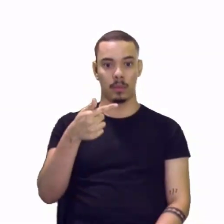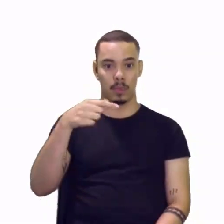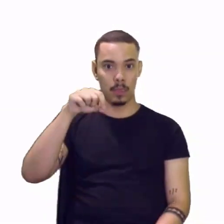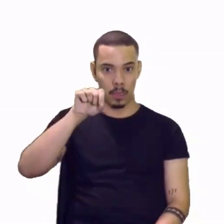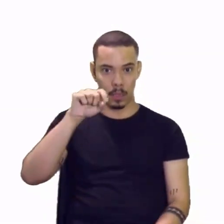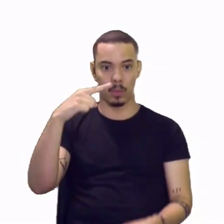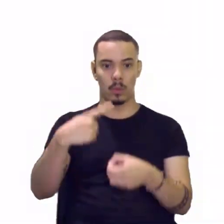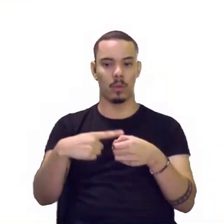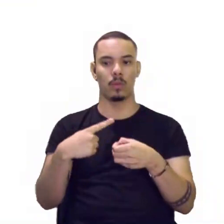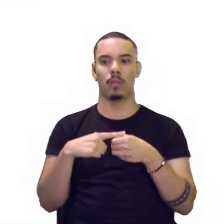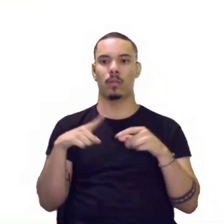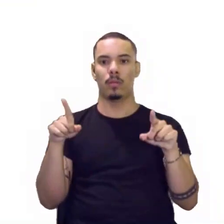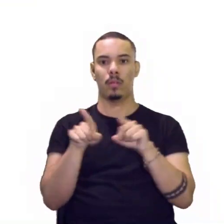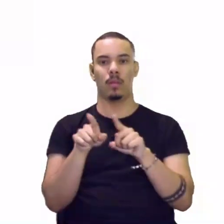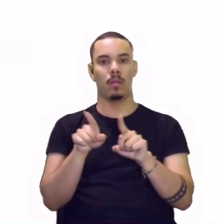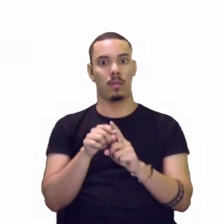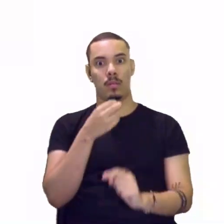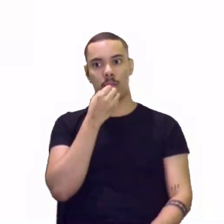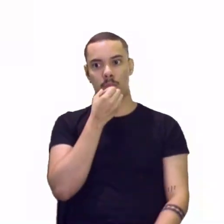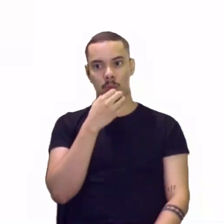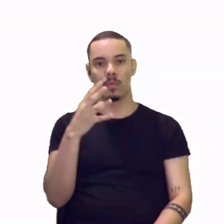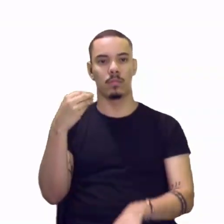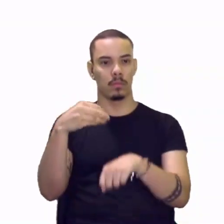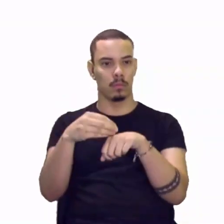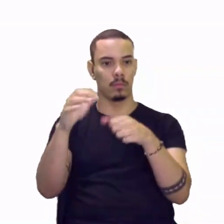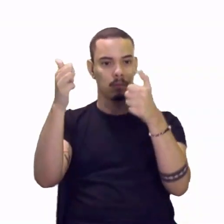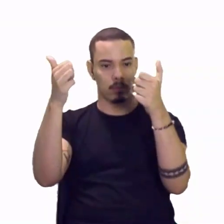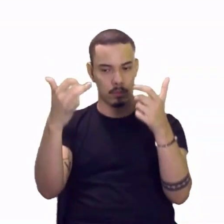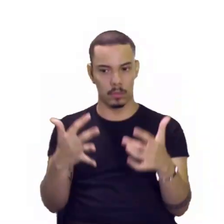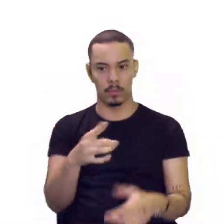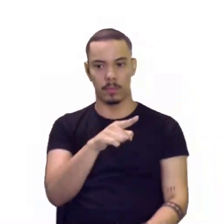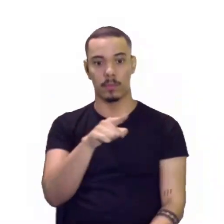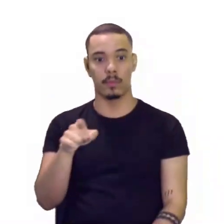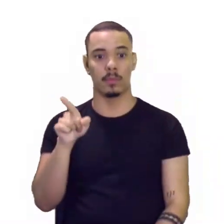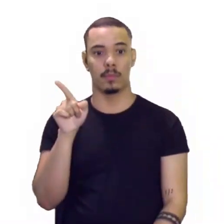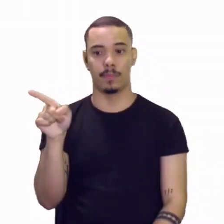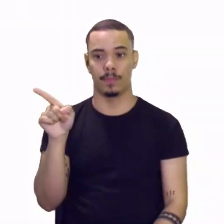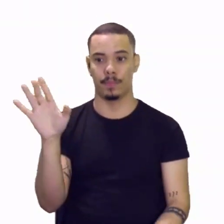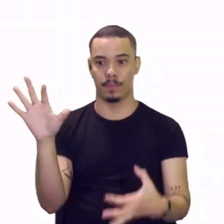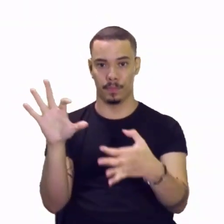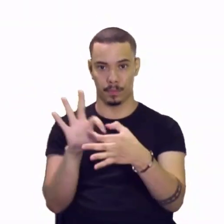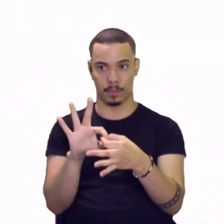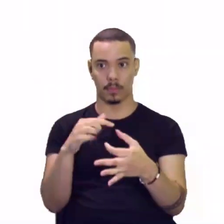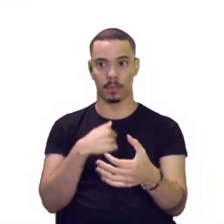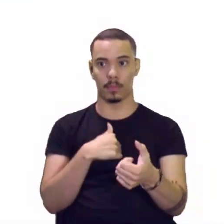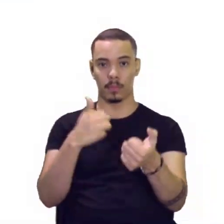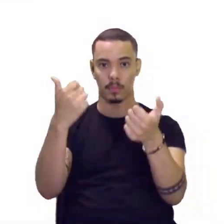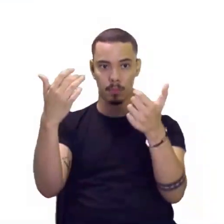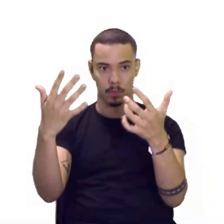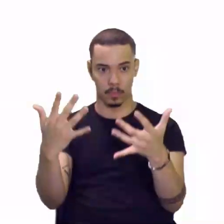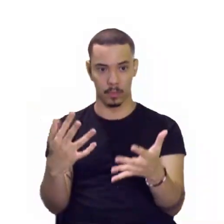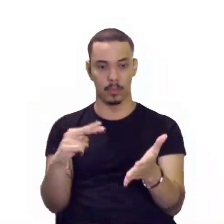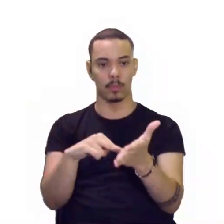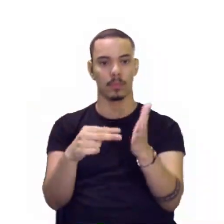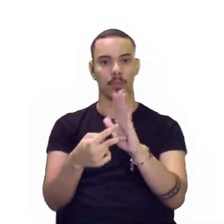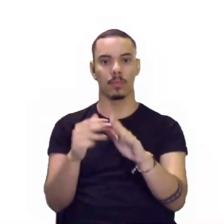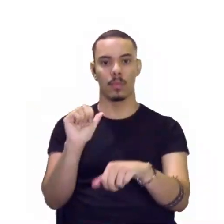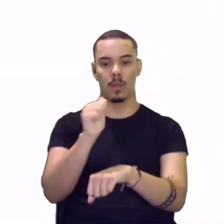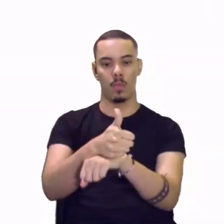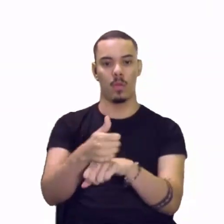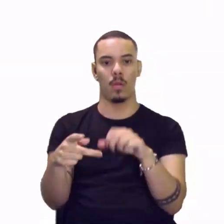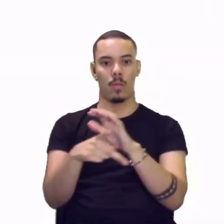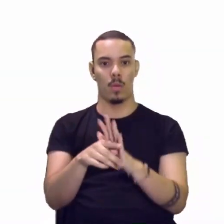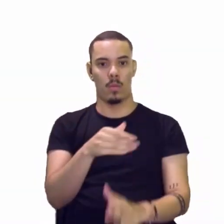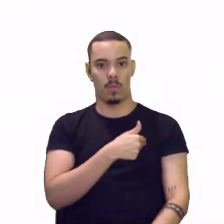municípios. Vale destacar para o nosso querido aluno que essa união, quando a gente fala união, a gente está falando no poder centralizado no